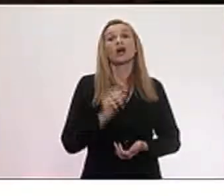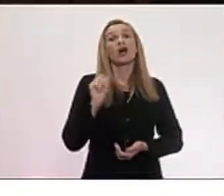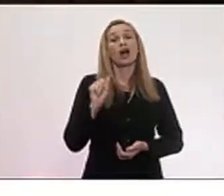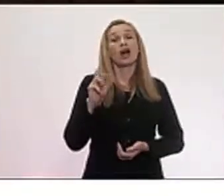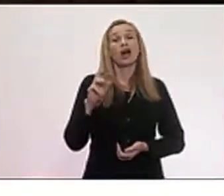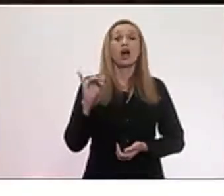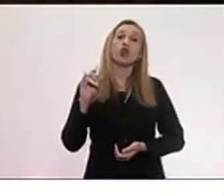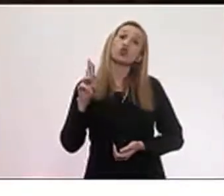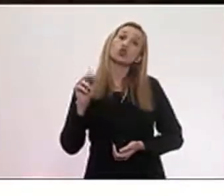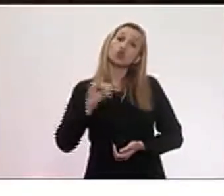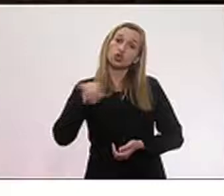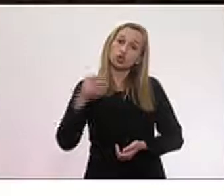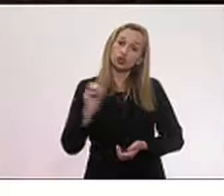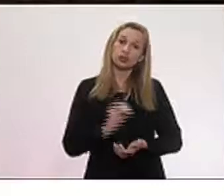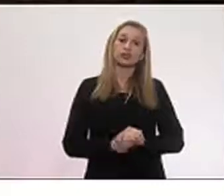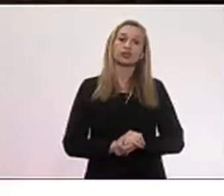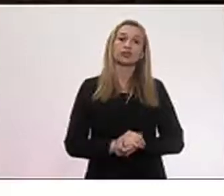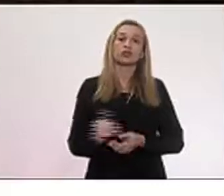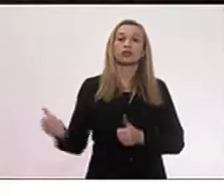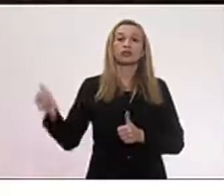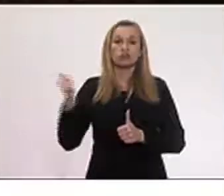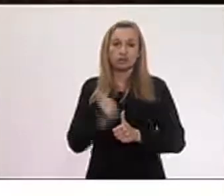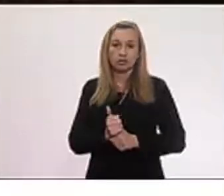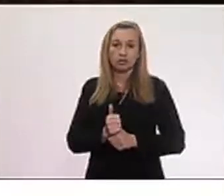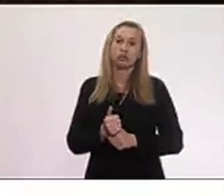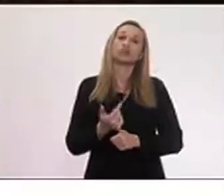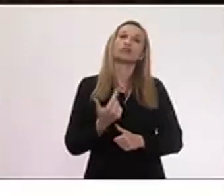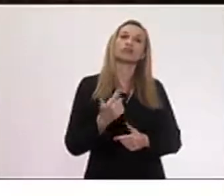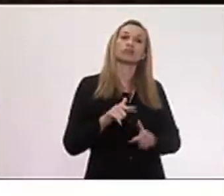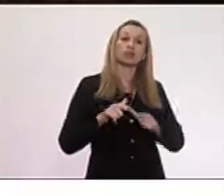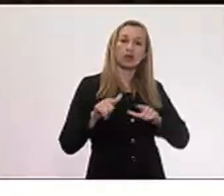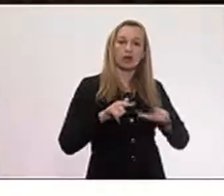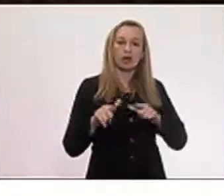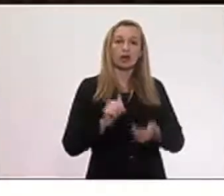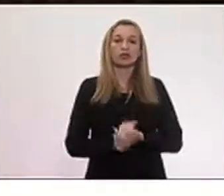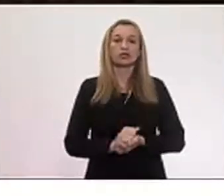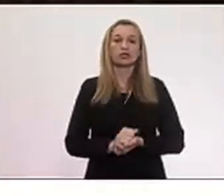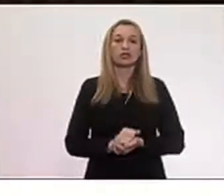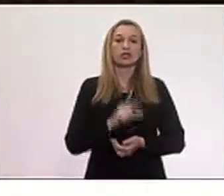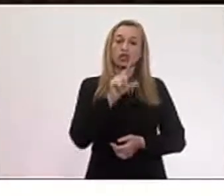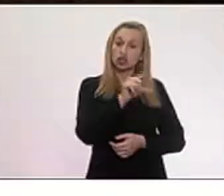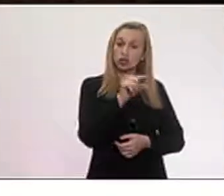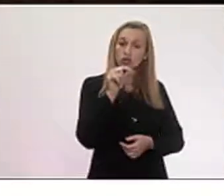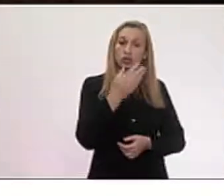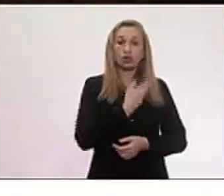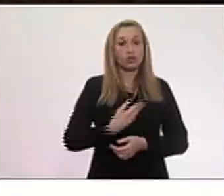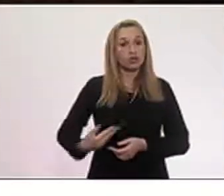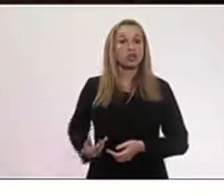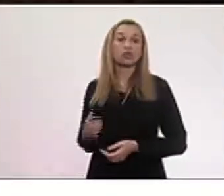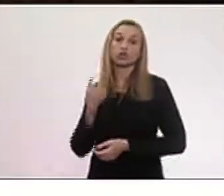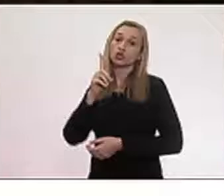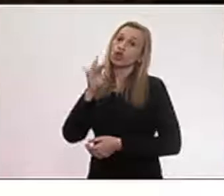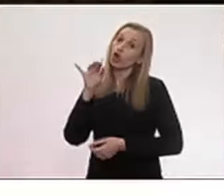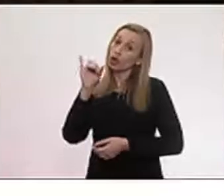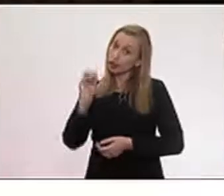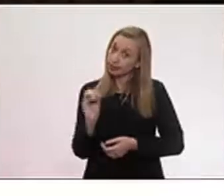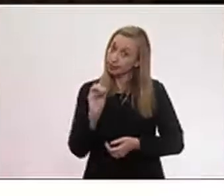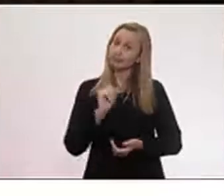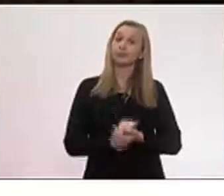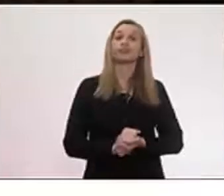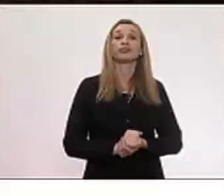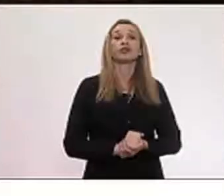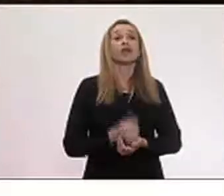Araújo, que assumiu essa função por indicação do governador Dória e